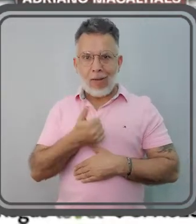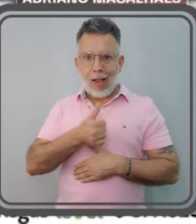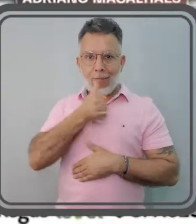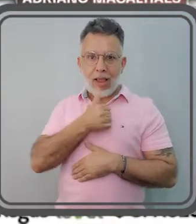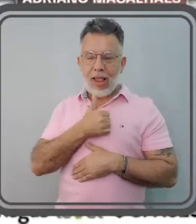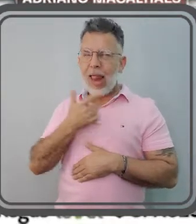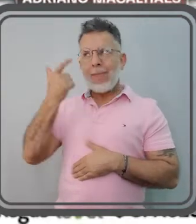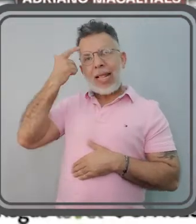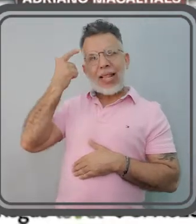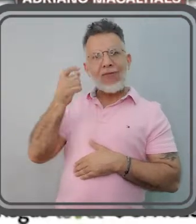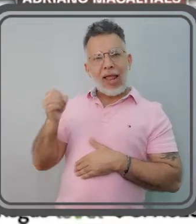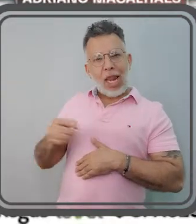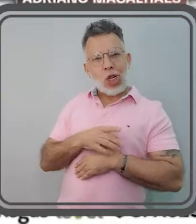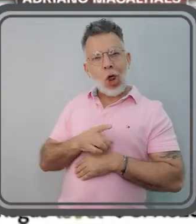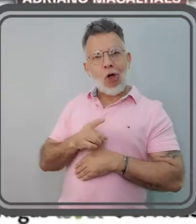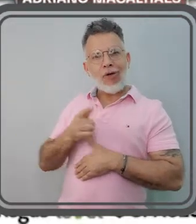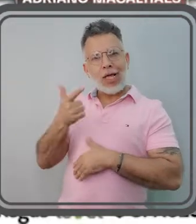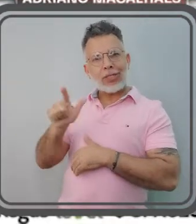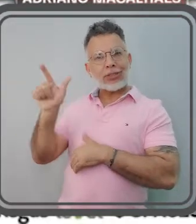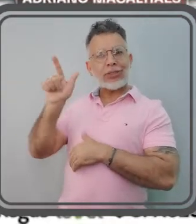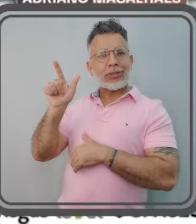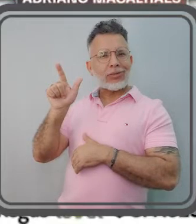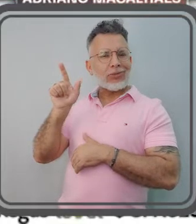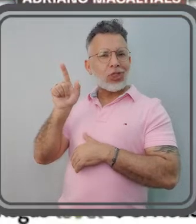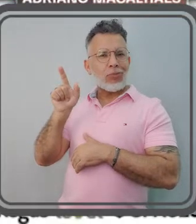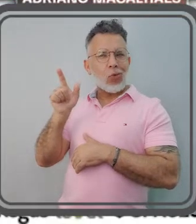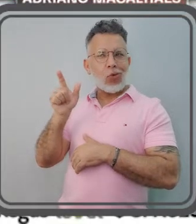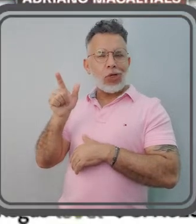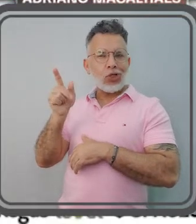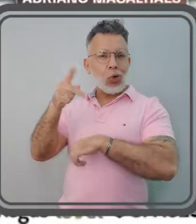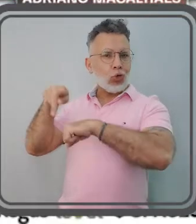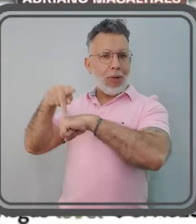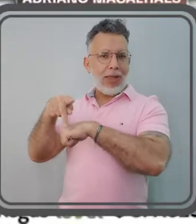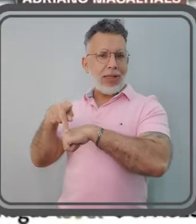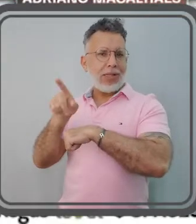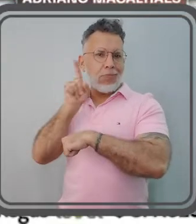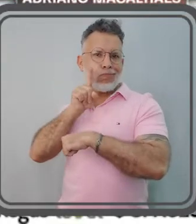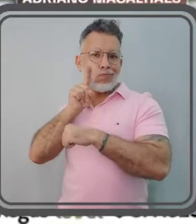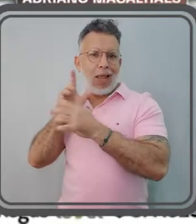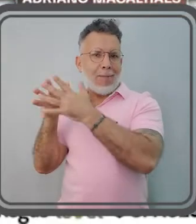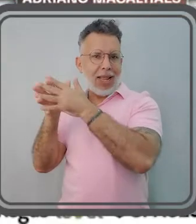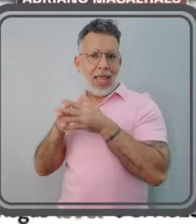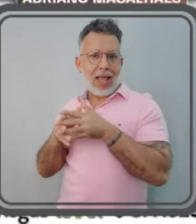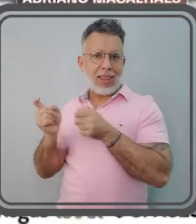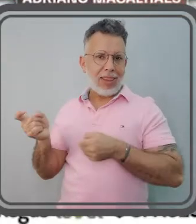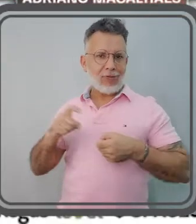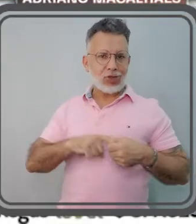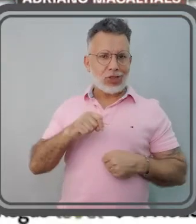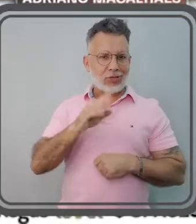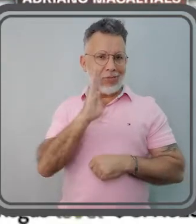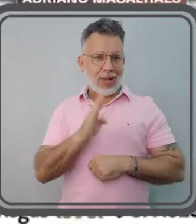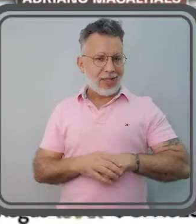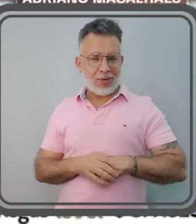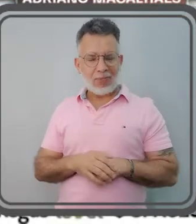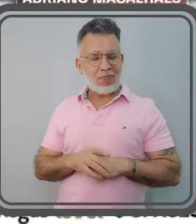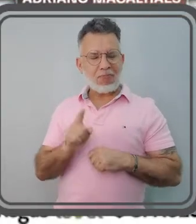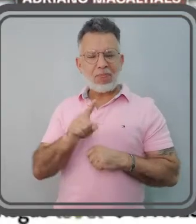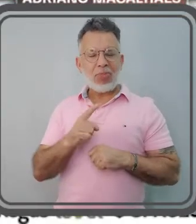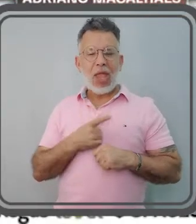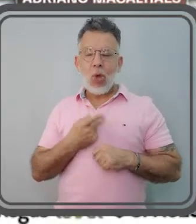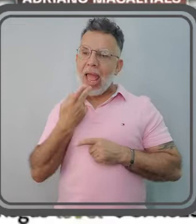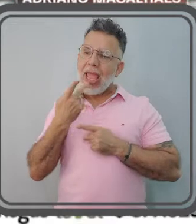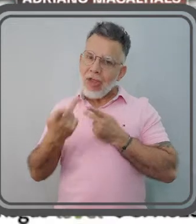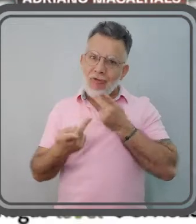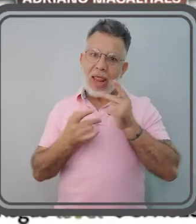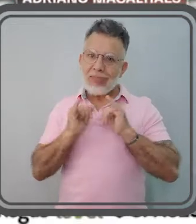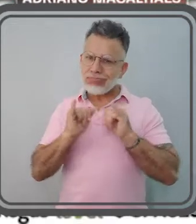na divulgação. E aí, sim, quando a gente divulga que nós estávamos expandindo, nós começamos a expansão através de São Paulo, primeiramente,